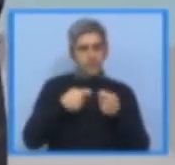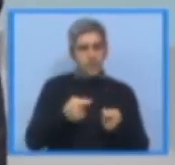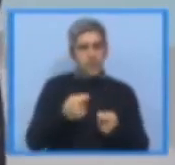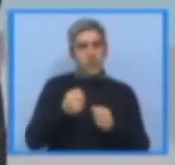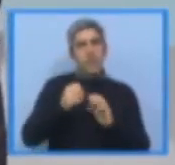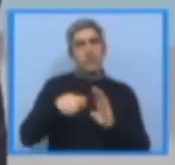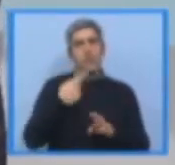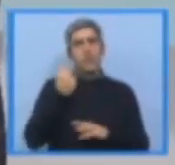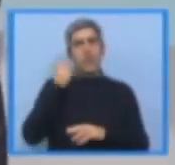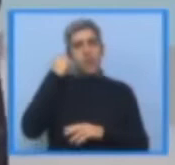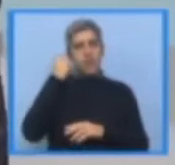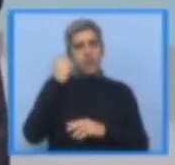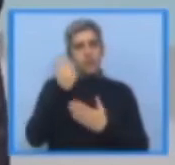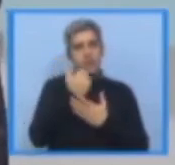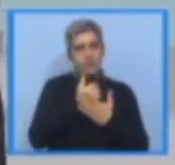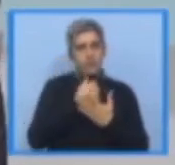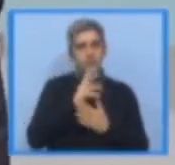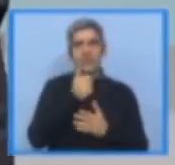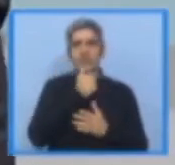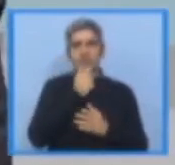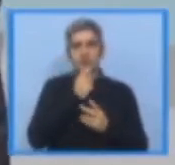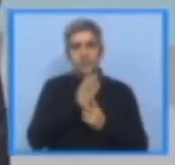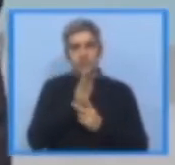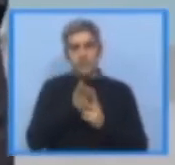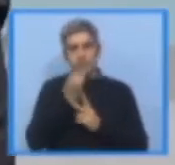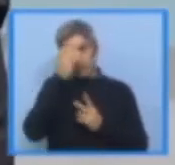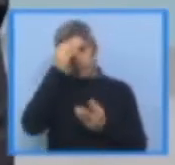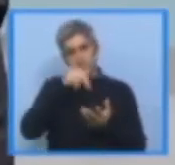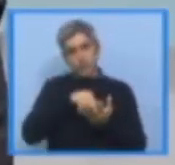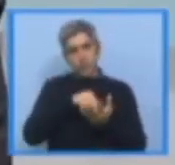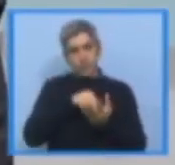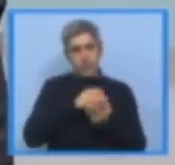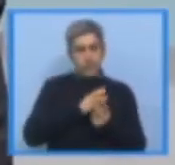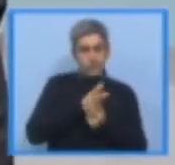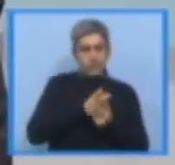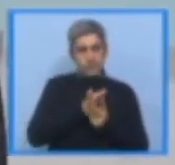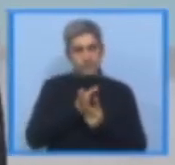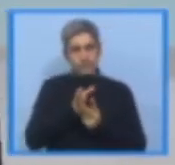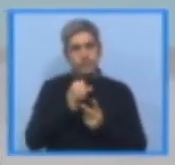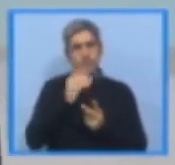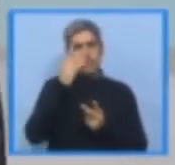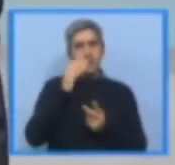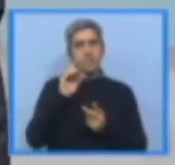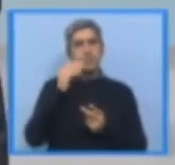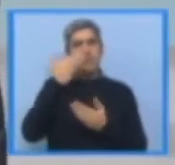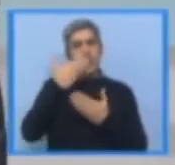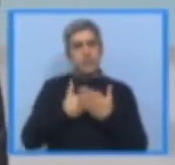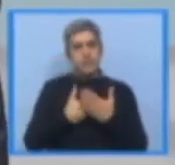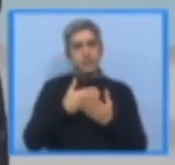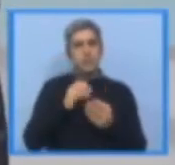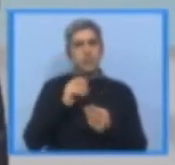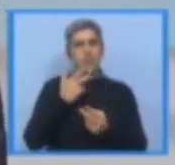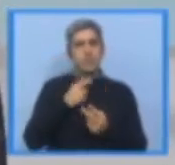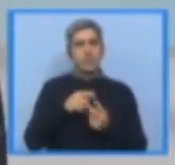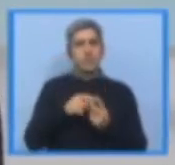retorno, não tem, quando tem que decidir aquilo que é o seu posicionamento, quando tem que decidir aquilo que é a sua primeira página, quando tem que decidir